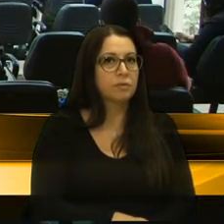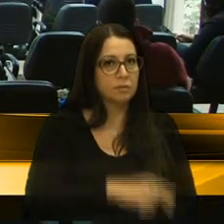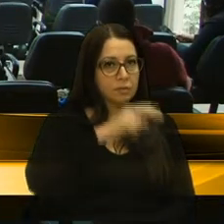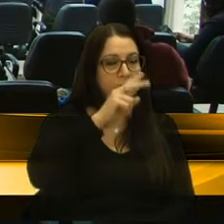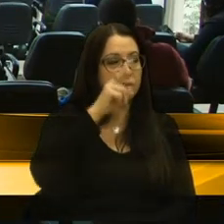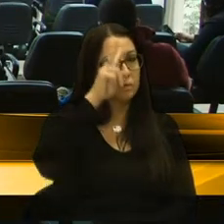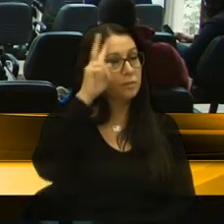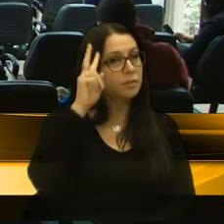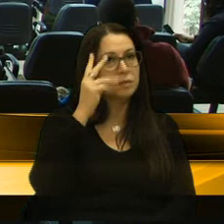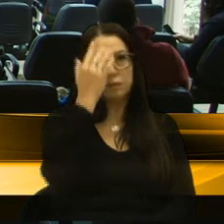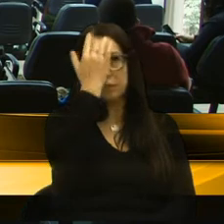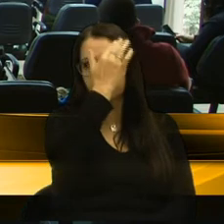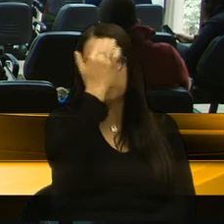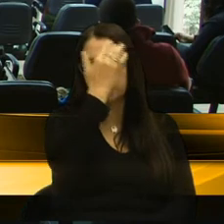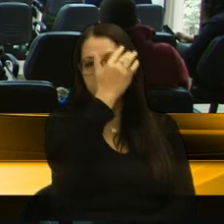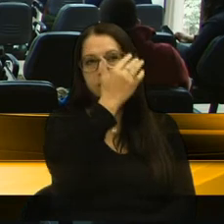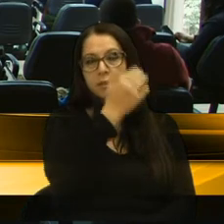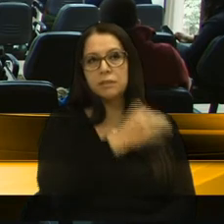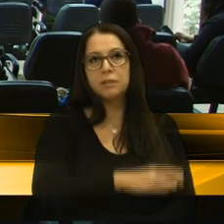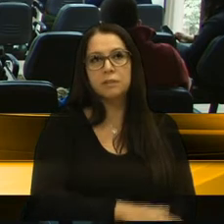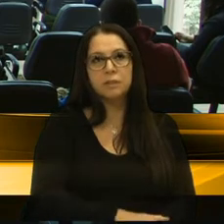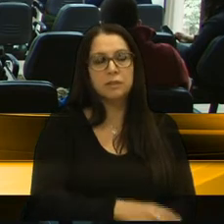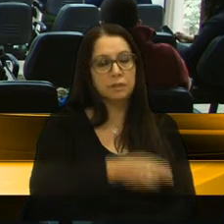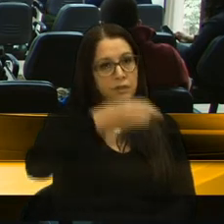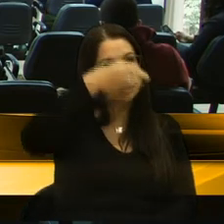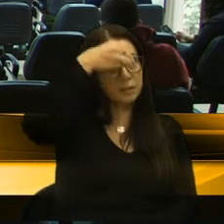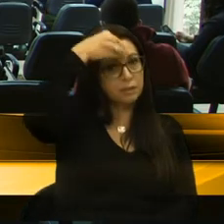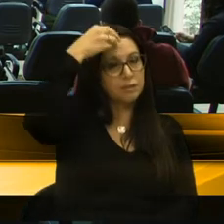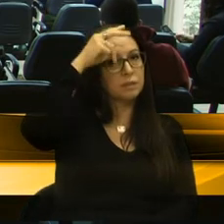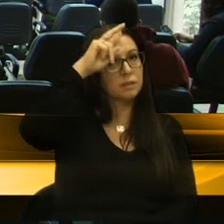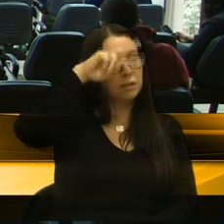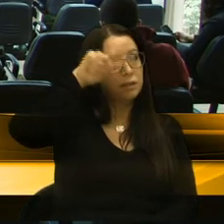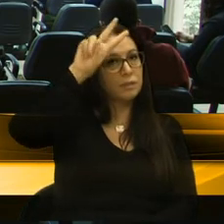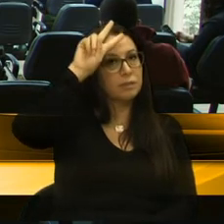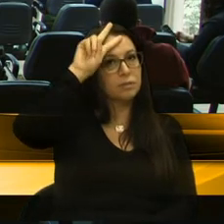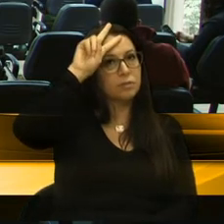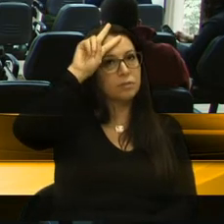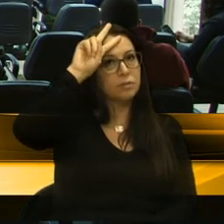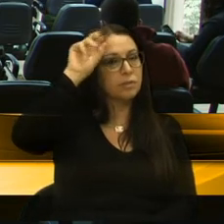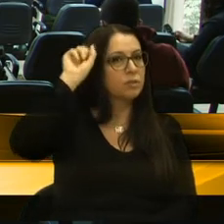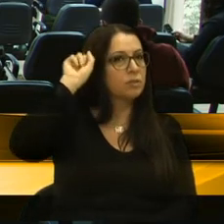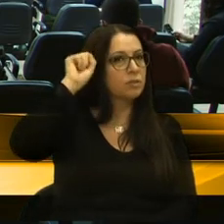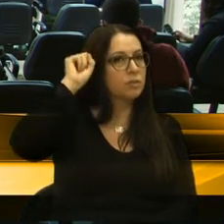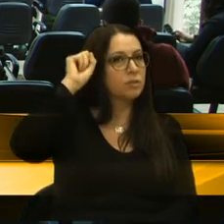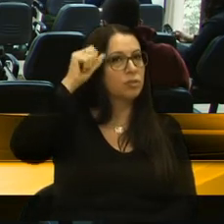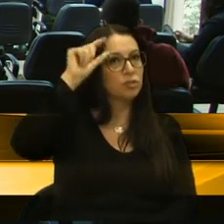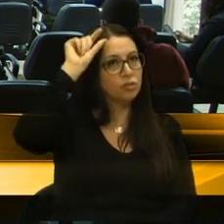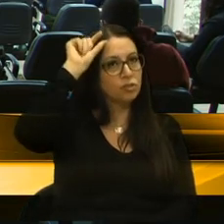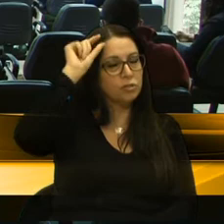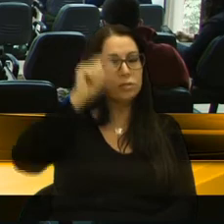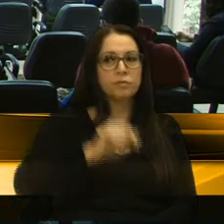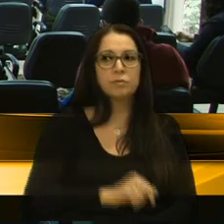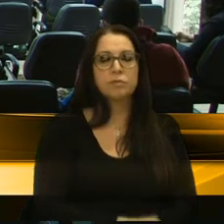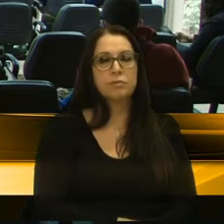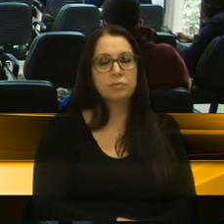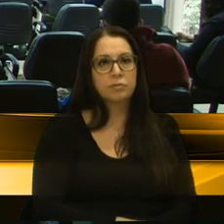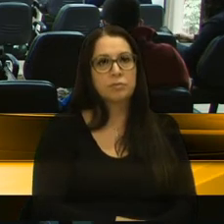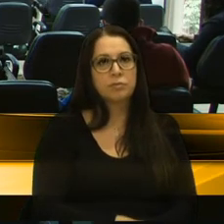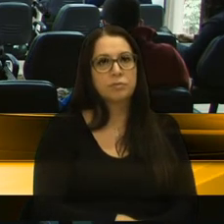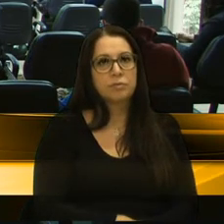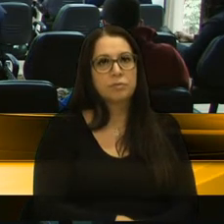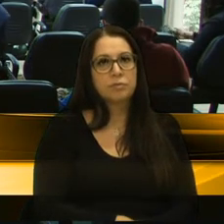Velocino Eza, Adilode Domênico, Kiko Girardi, Edson da Rosa, Clóvis Xuxa e Chico Guerra.